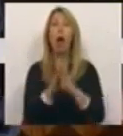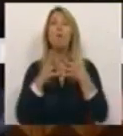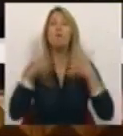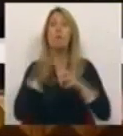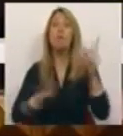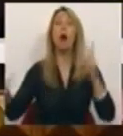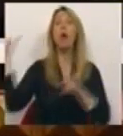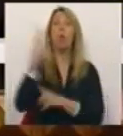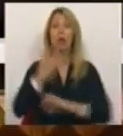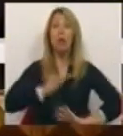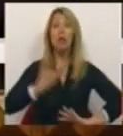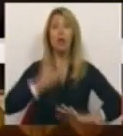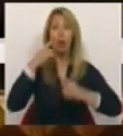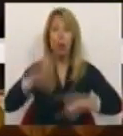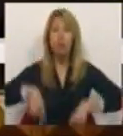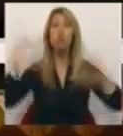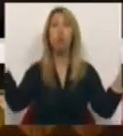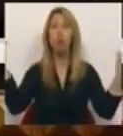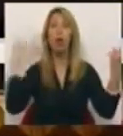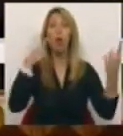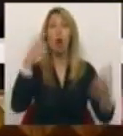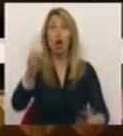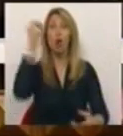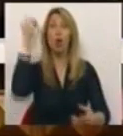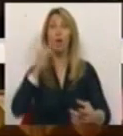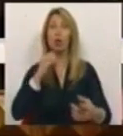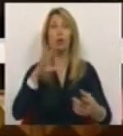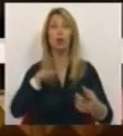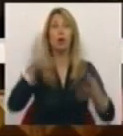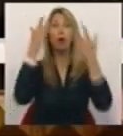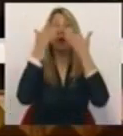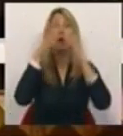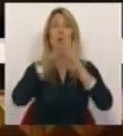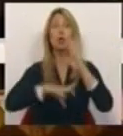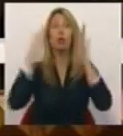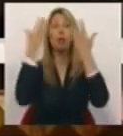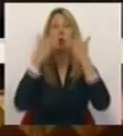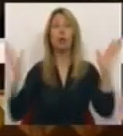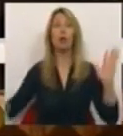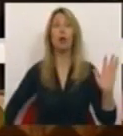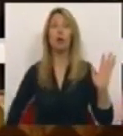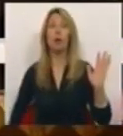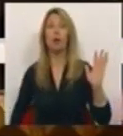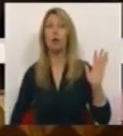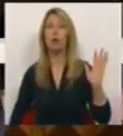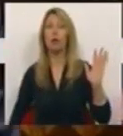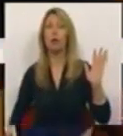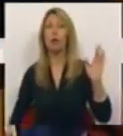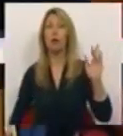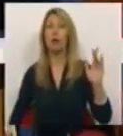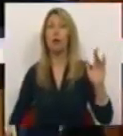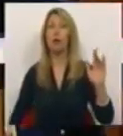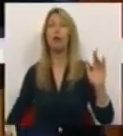pública de que há memória no regime democrático, 52 mil milhões de euros de dívida a mais da exclusiva responsabilidade do PSD e do